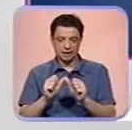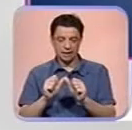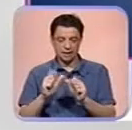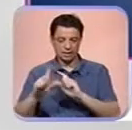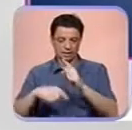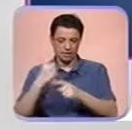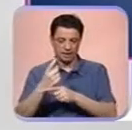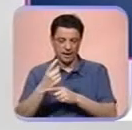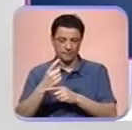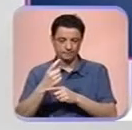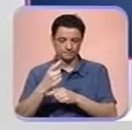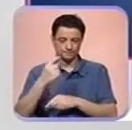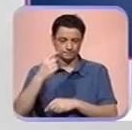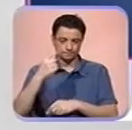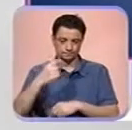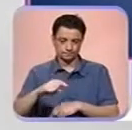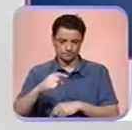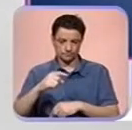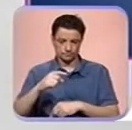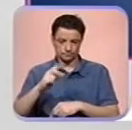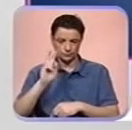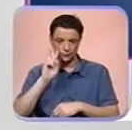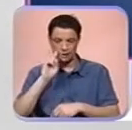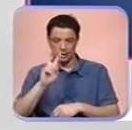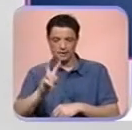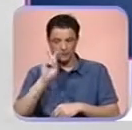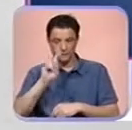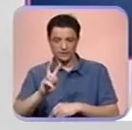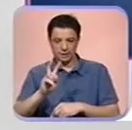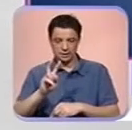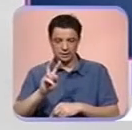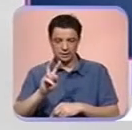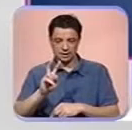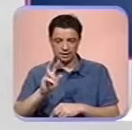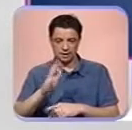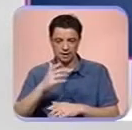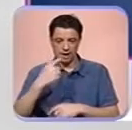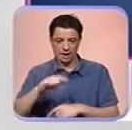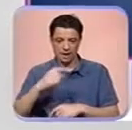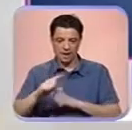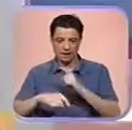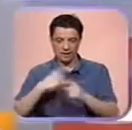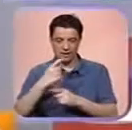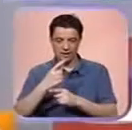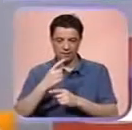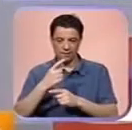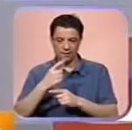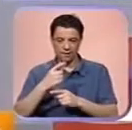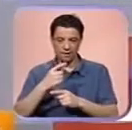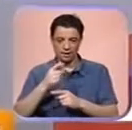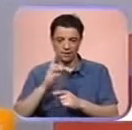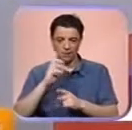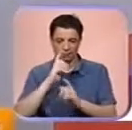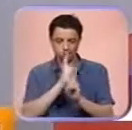que é uma espécie de guia-mísseis que nós vemos quando um caça faz pontaria a um tanque inimigo e ele se mexe,